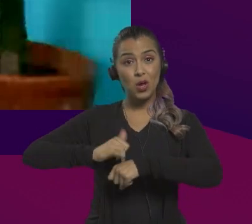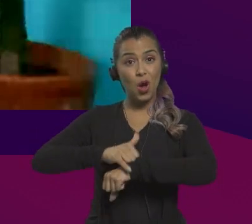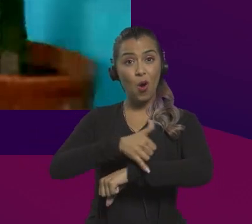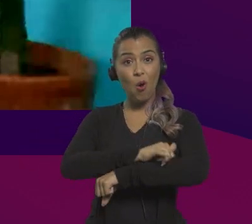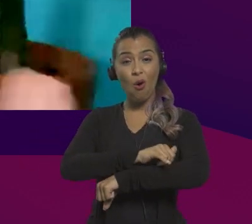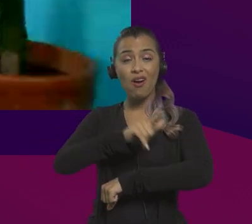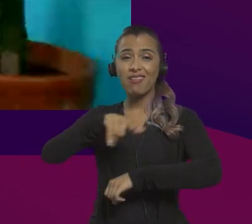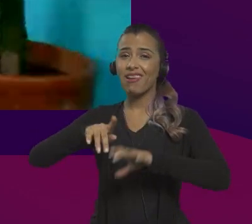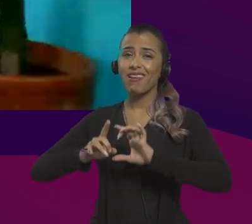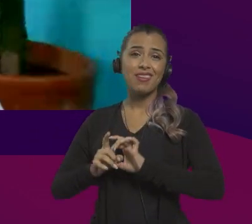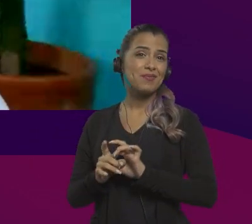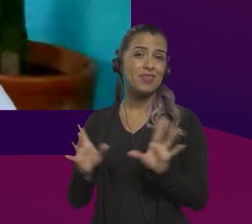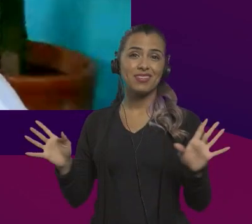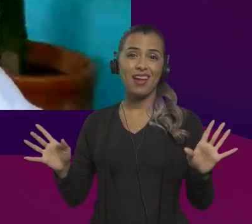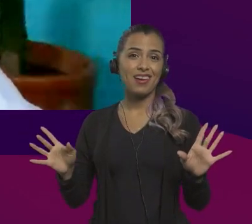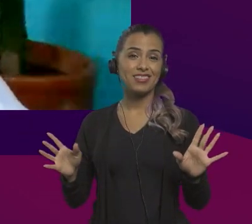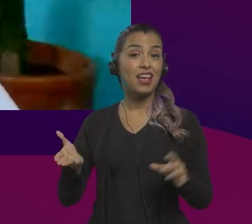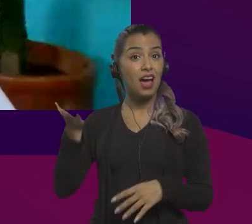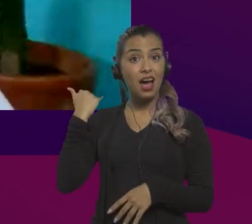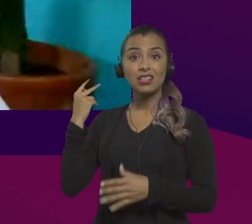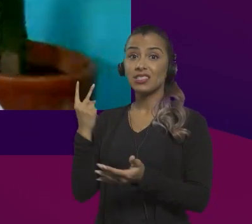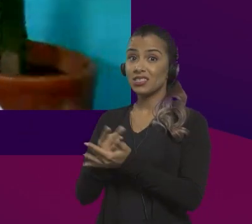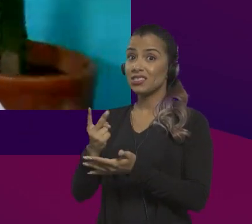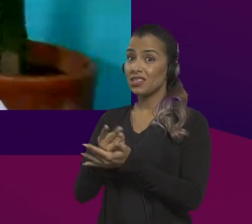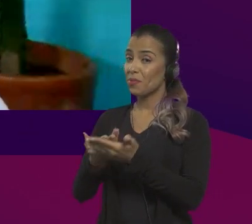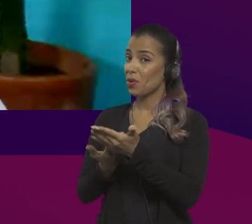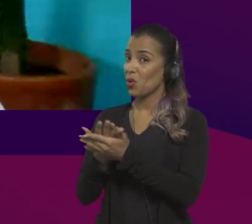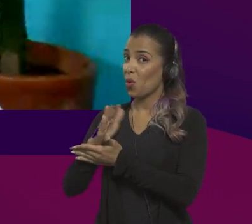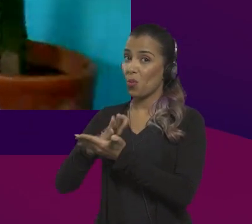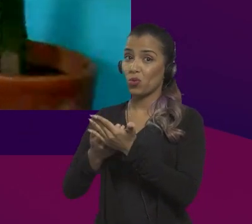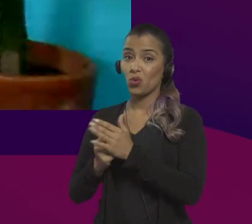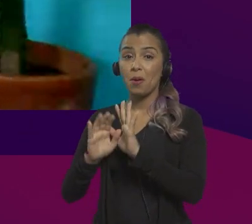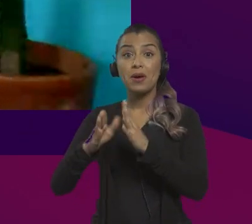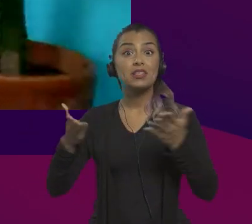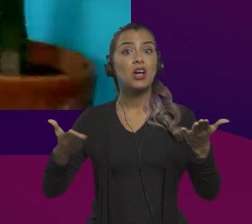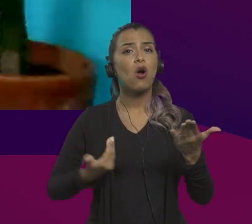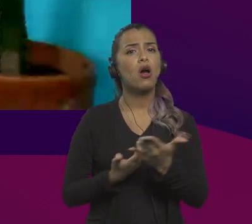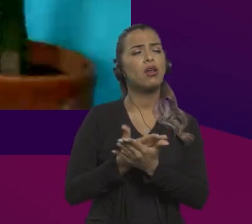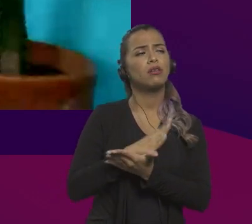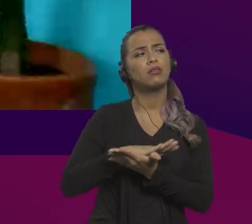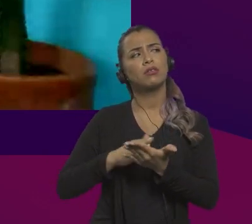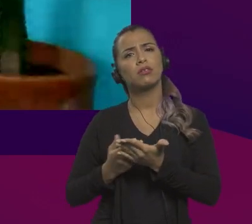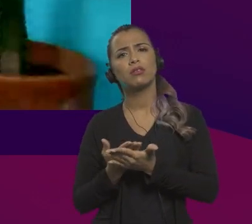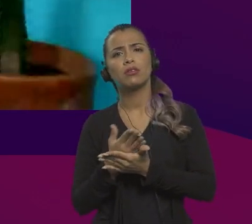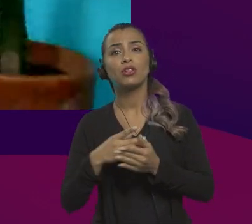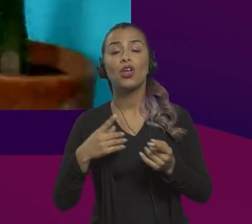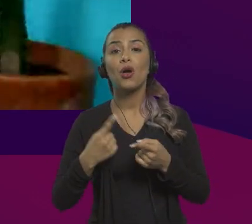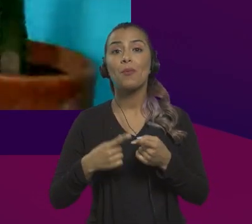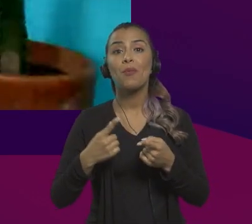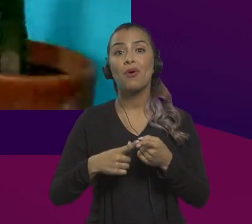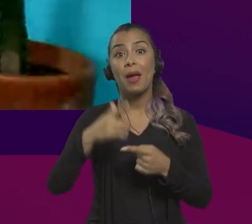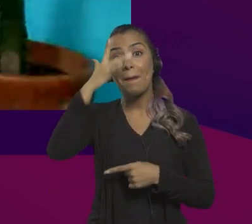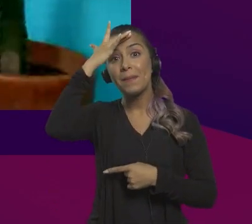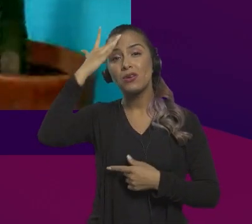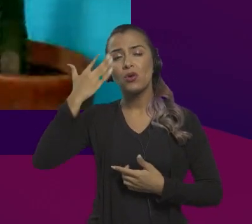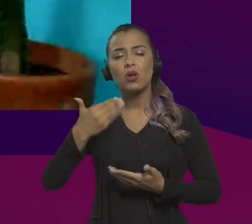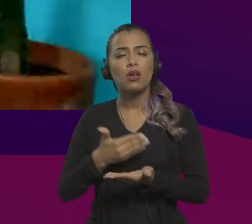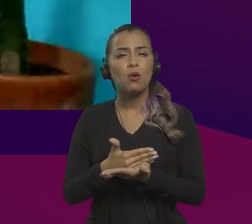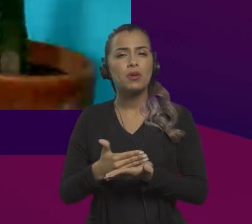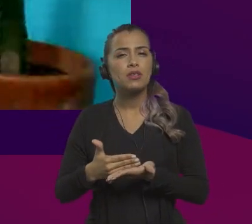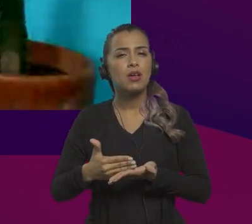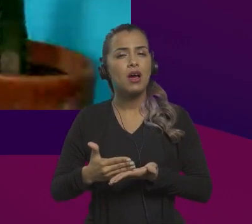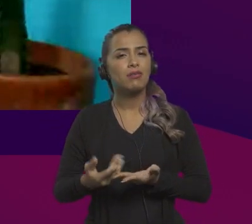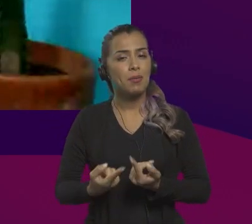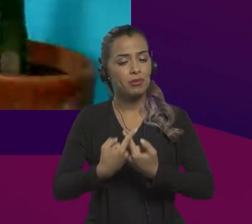sempre incomodou. Mas um novo incômodo que eu percebo agora é esse. As pessoas que estão começando a se libertar, elas incomodam demais. E